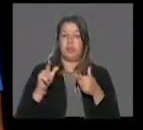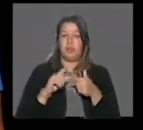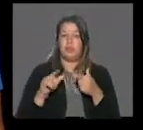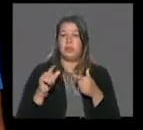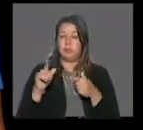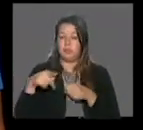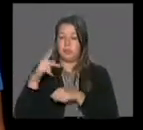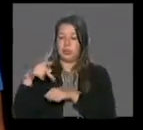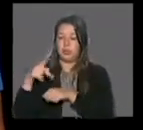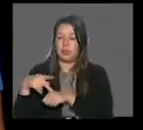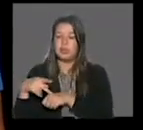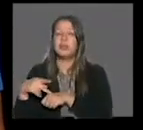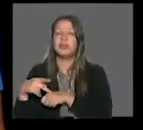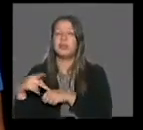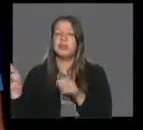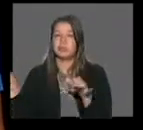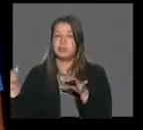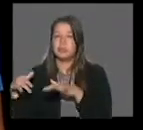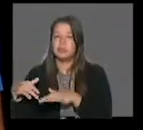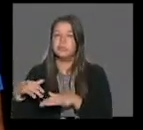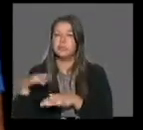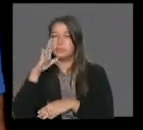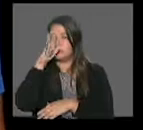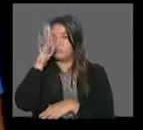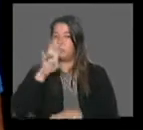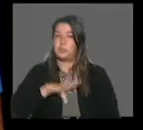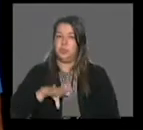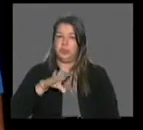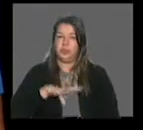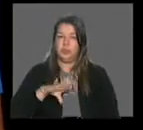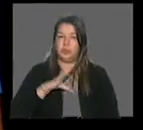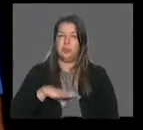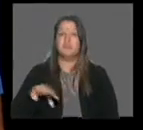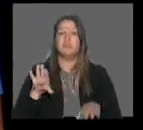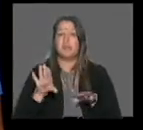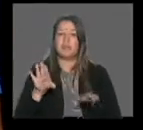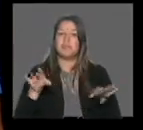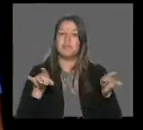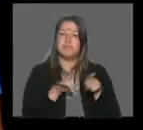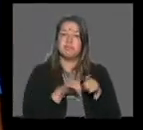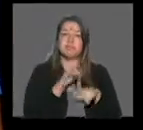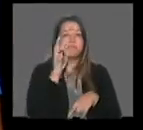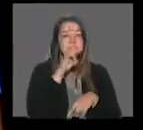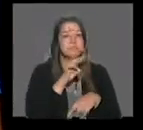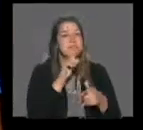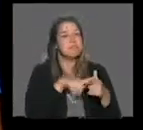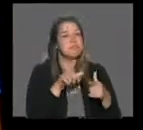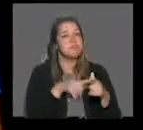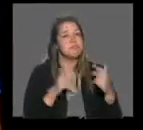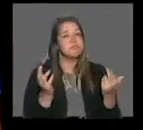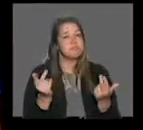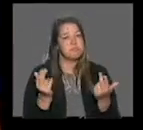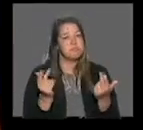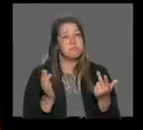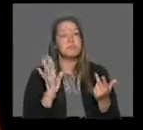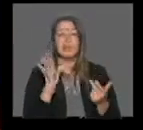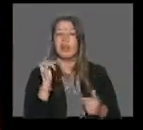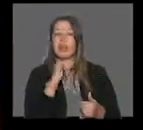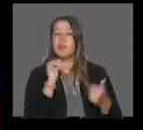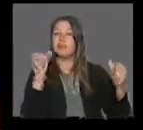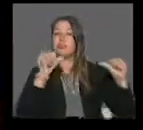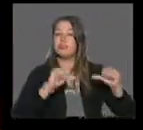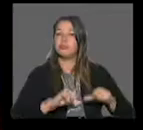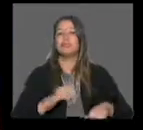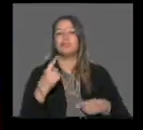problemas de um país colonizado, em especial pelos portugueses, mas você vê os mesmos problemas acontecendo lá do que aqui, só que lá eles ficam